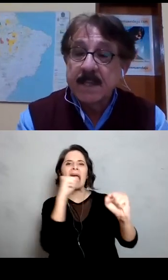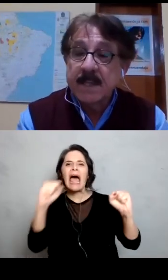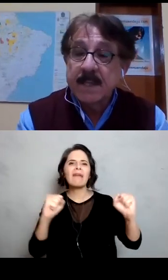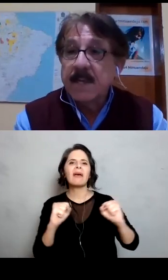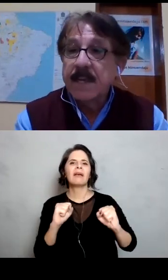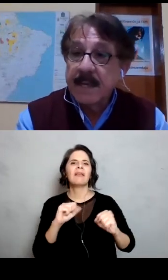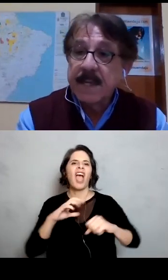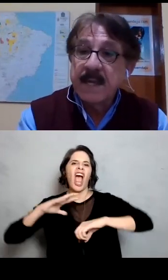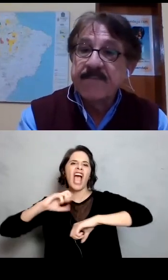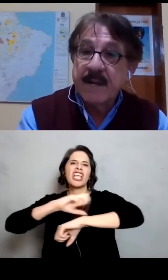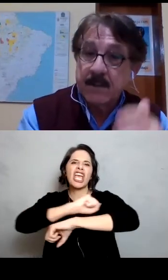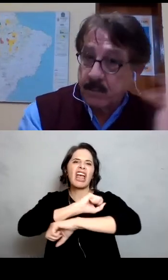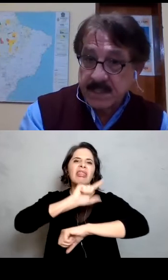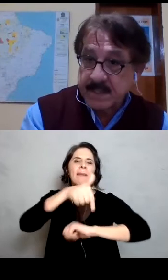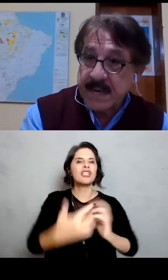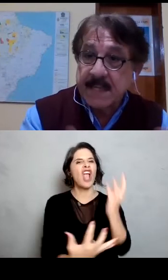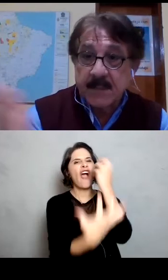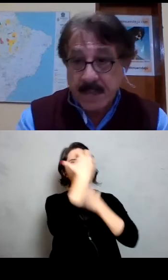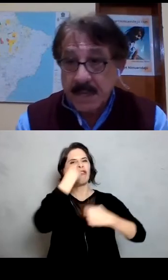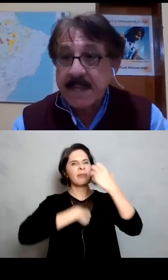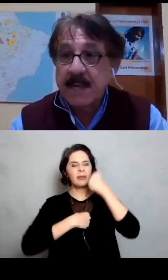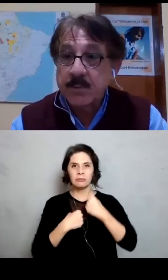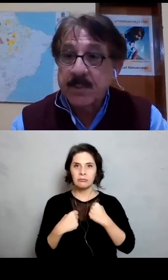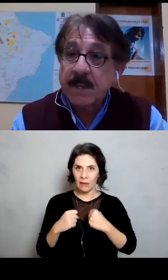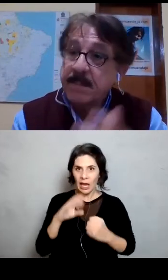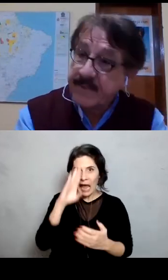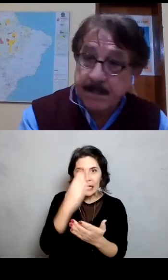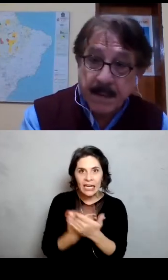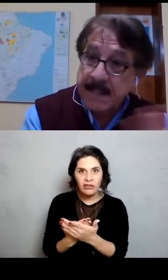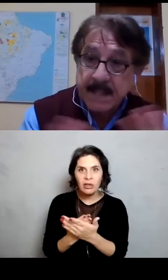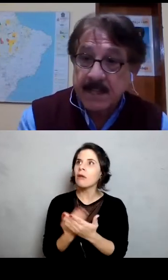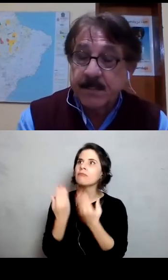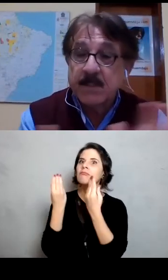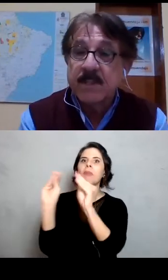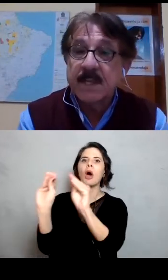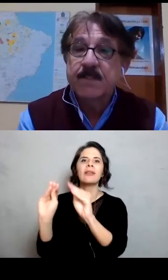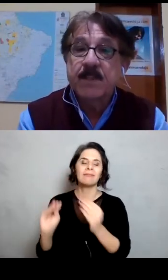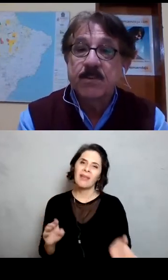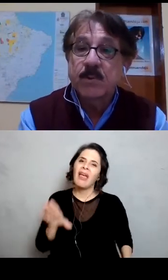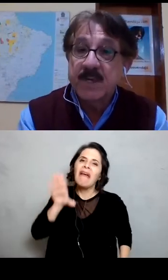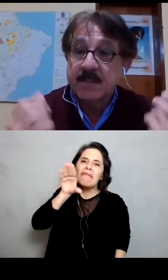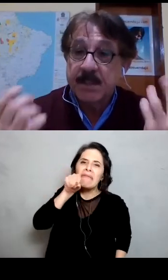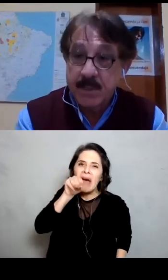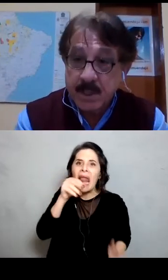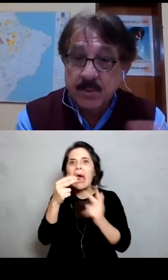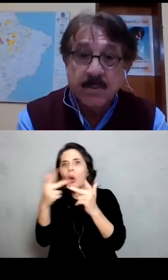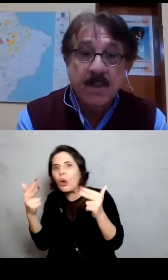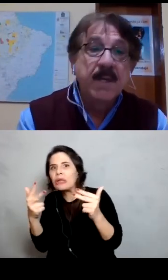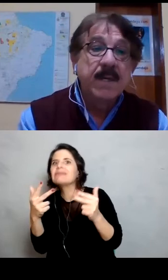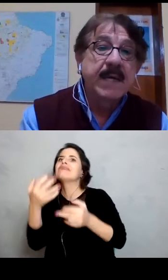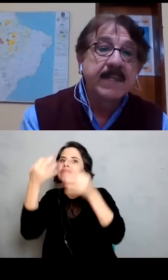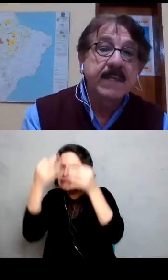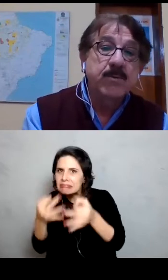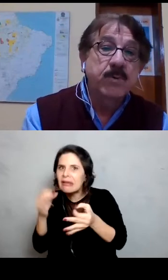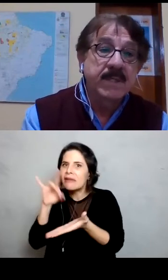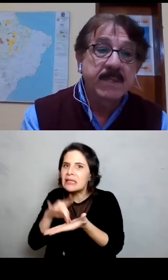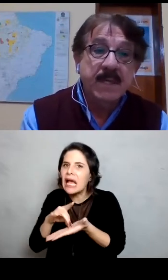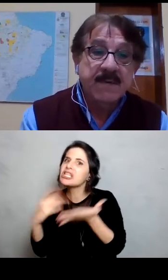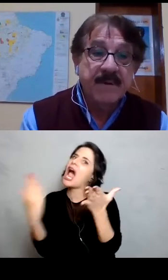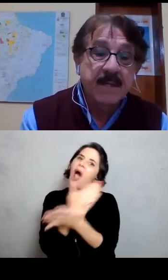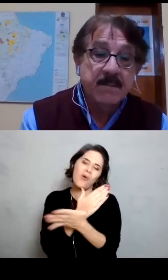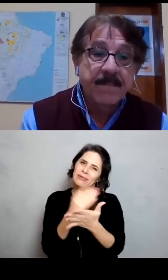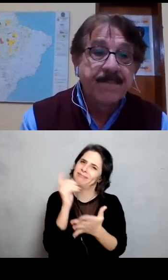2 minutos. Eu não sei se apresento. Vou apresentar. Pode abrir esse quadro para mim, por favor. Olha, eu diria assim, a gente pode aí conversar